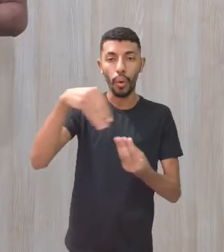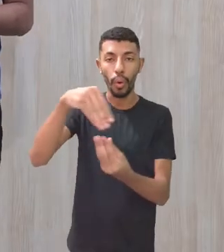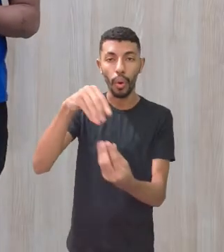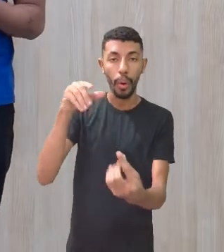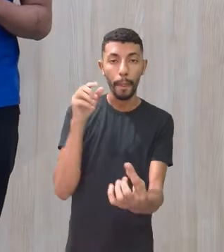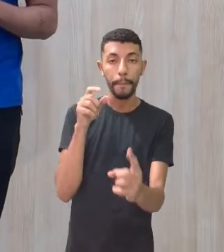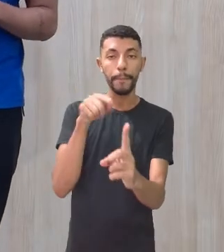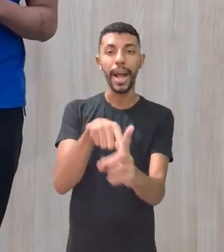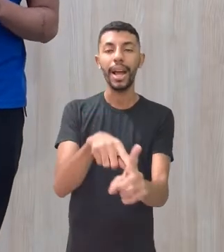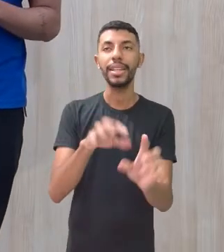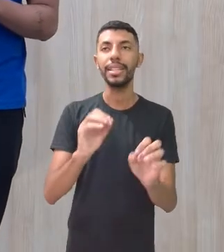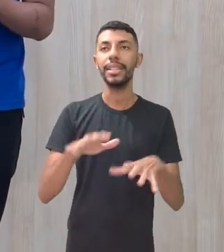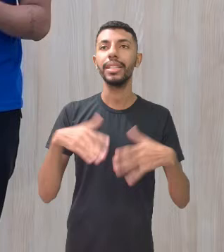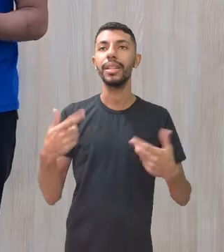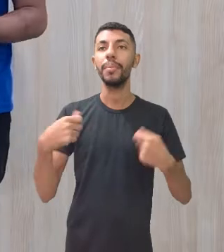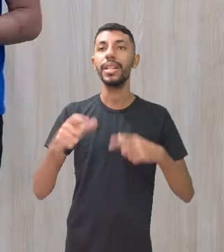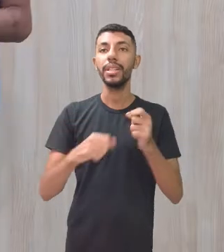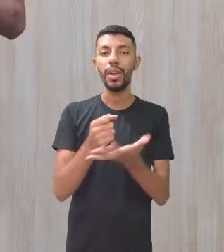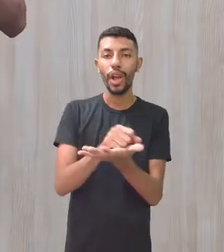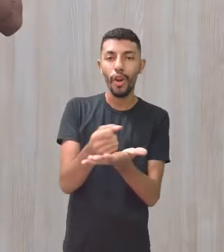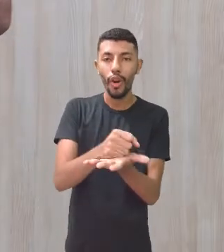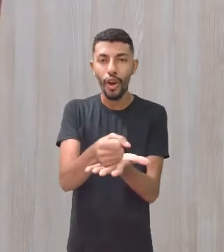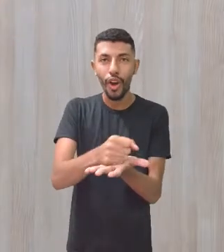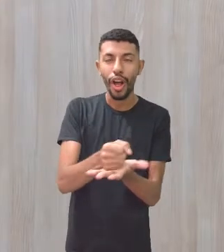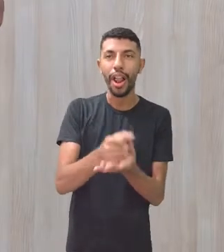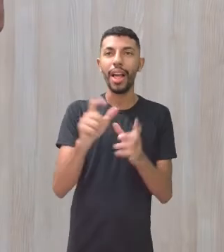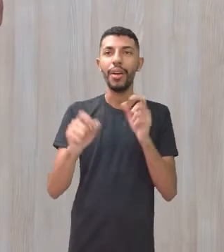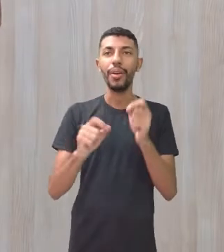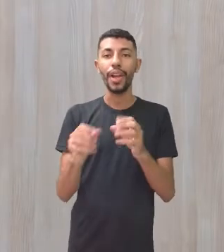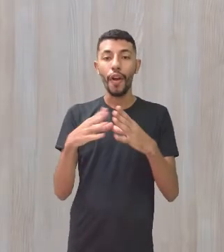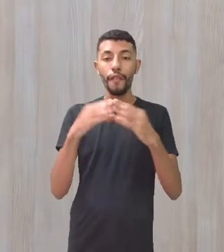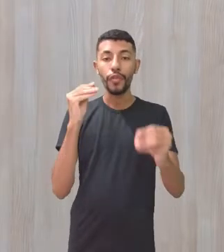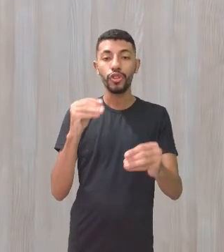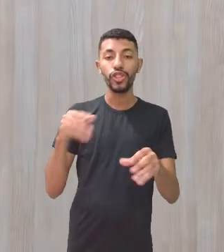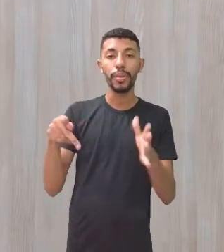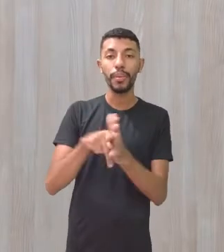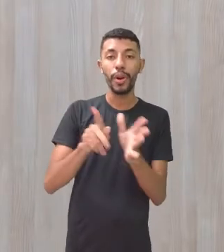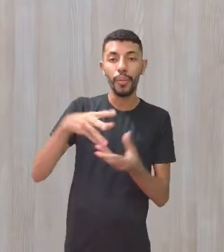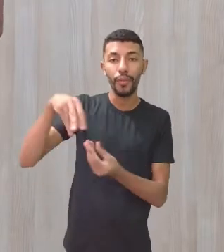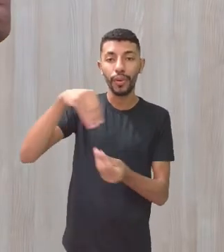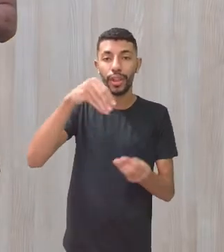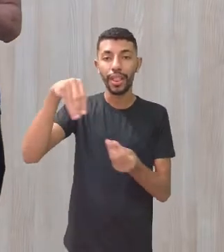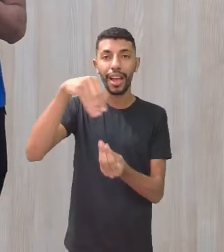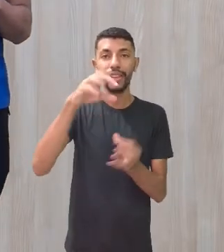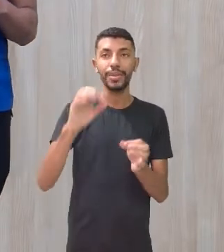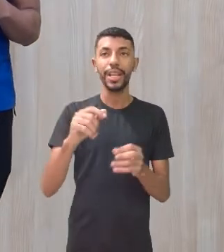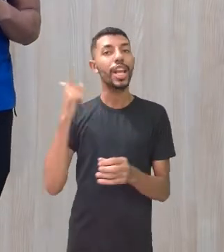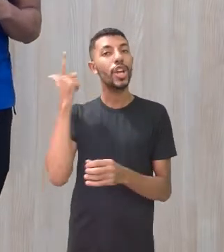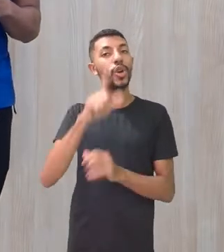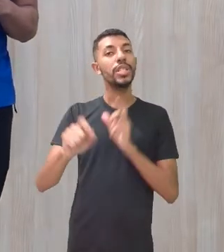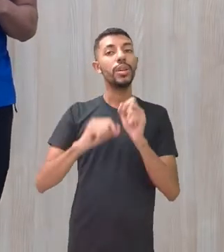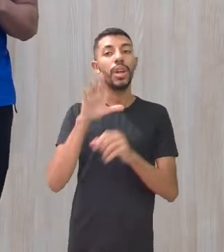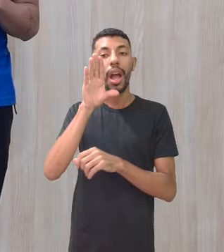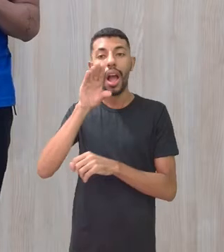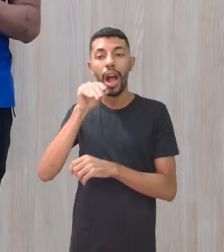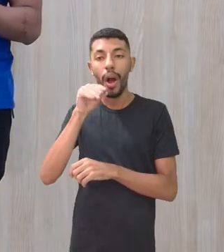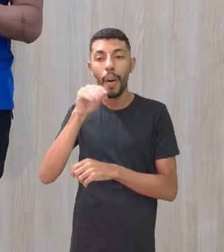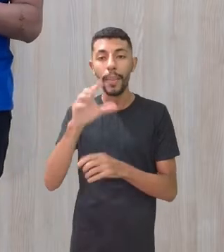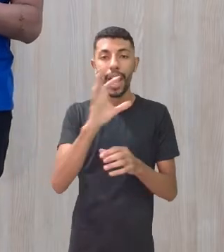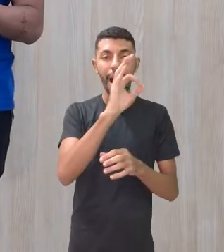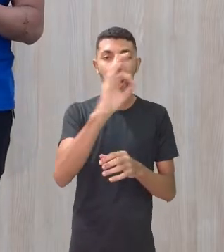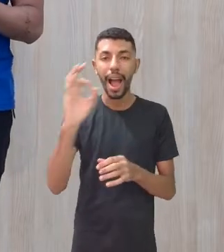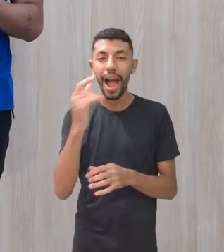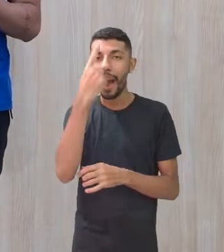que controlar aí o cabecinha amarela para poder fugir desses fantasmas e conseguir todos os